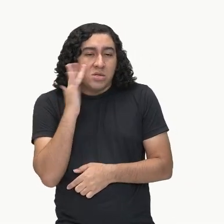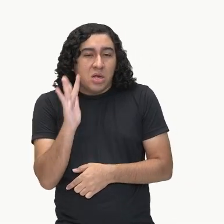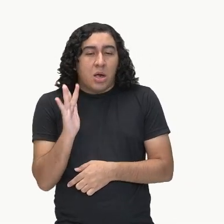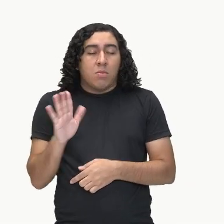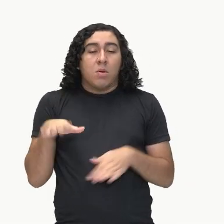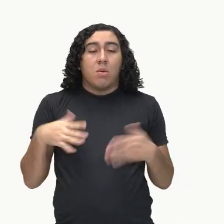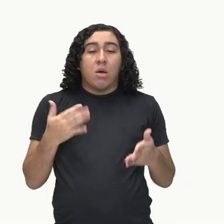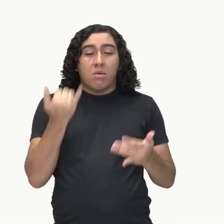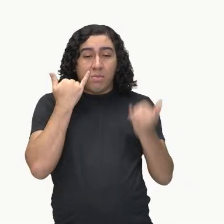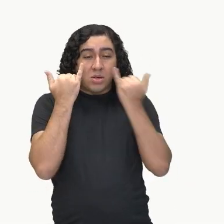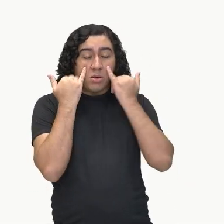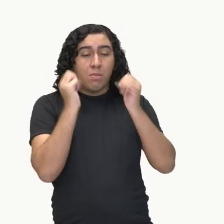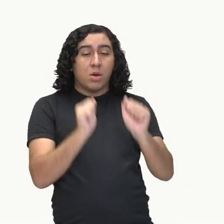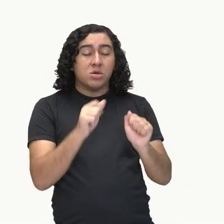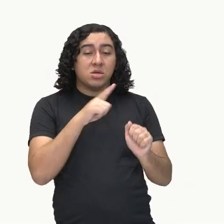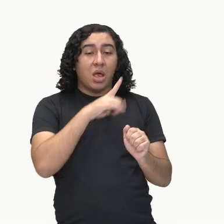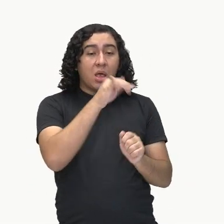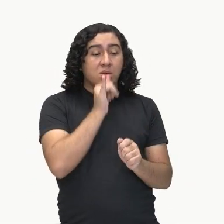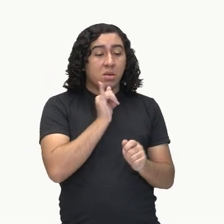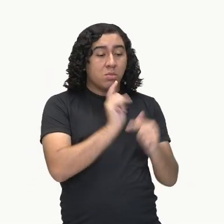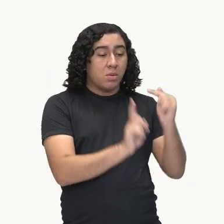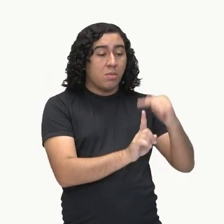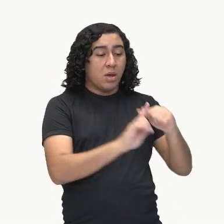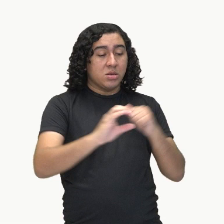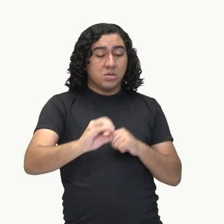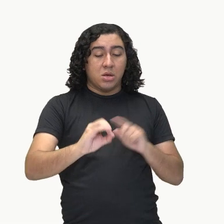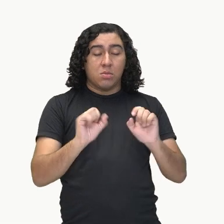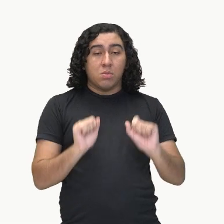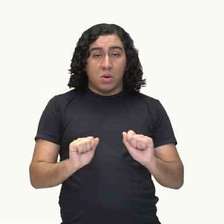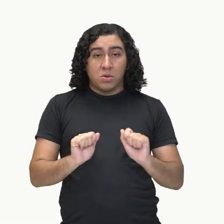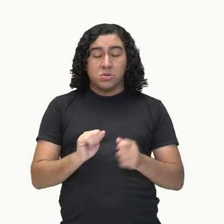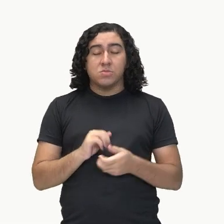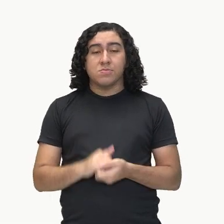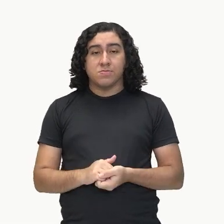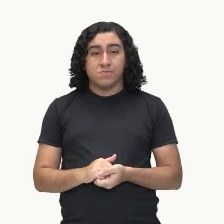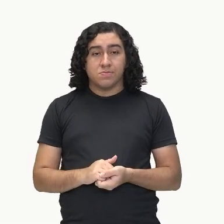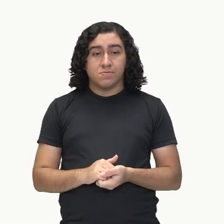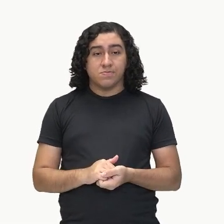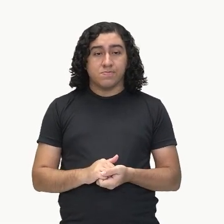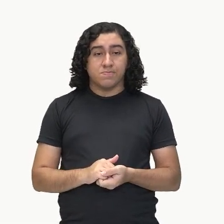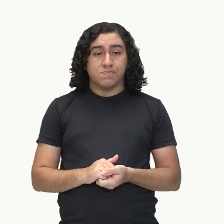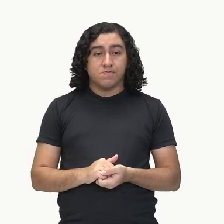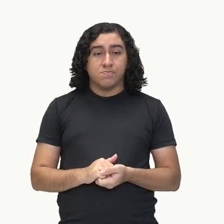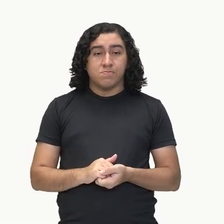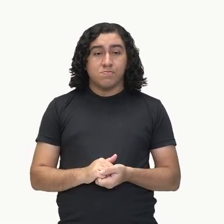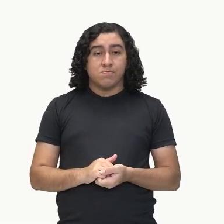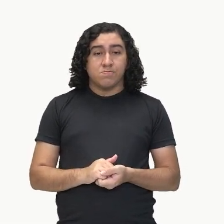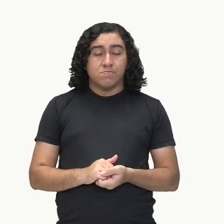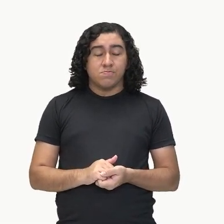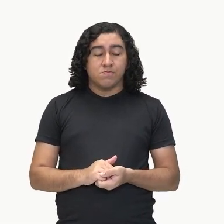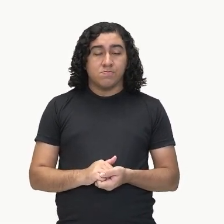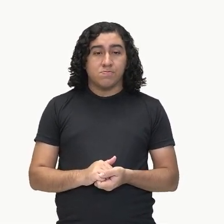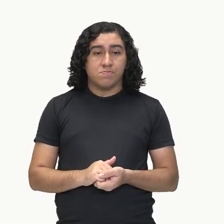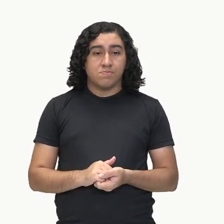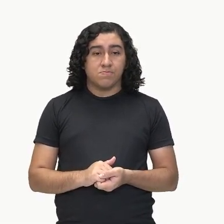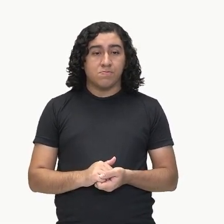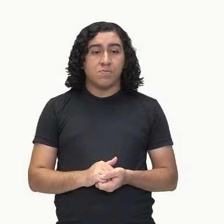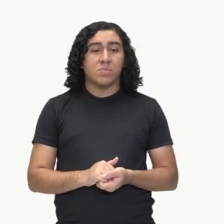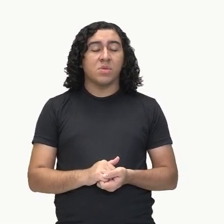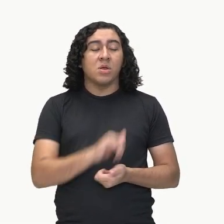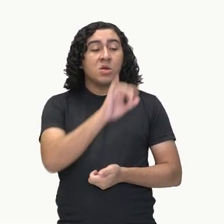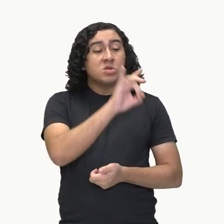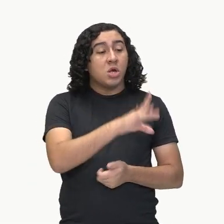pode vir e completar com 0, ok? Trabalhando agora os coeficientes. Quando eu tenho só a